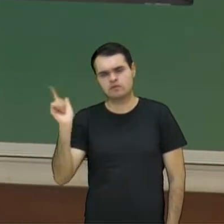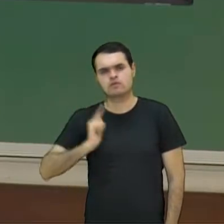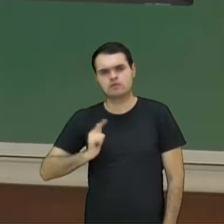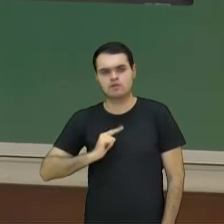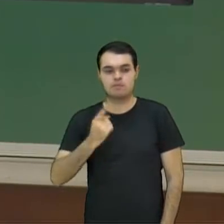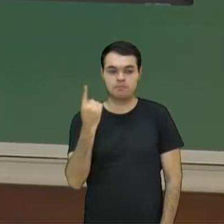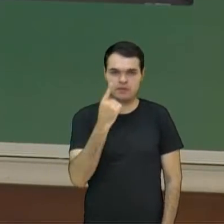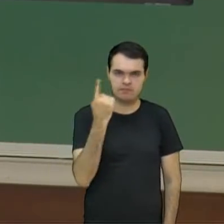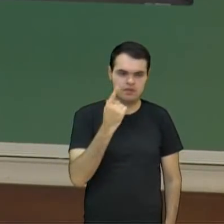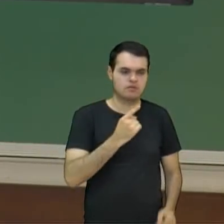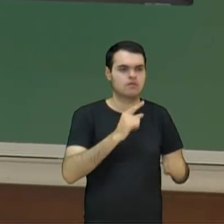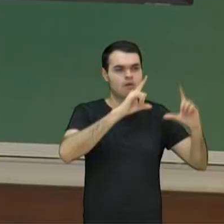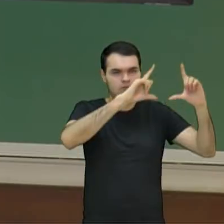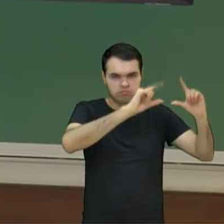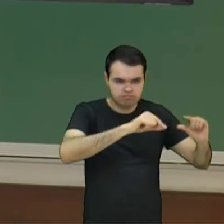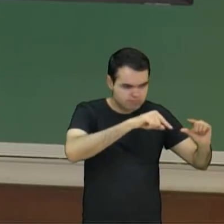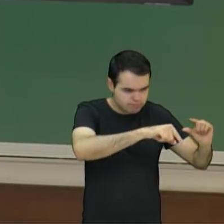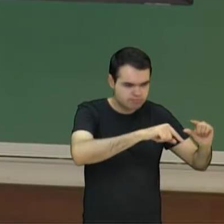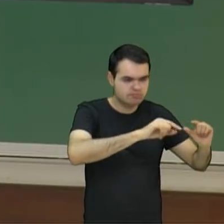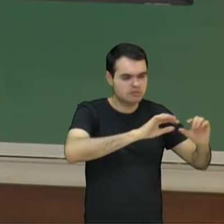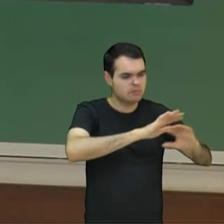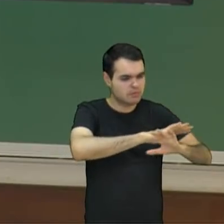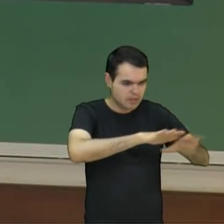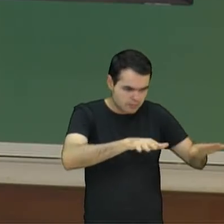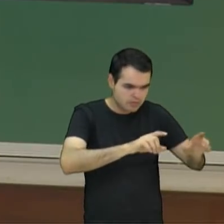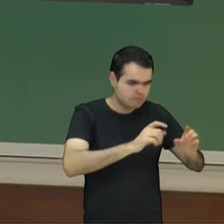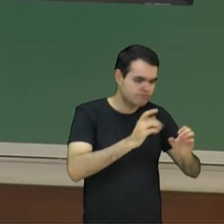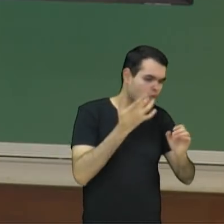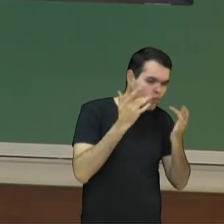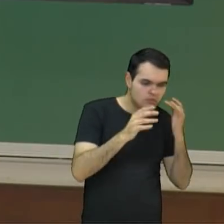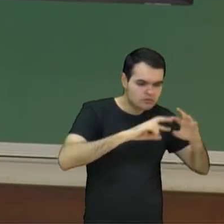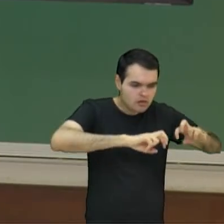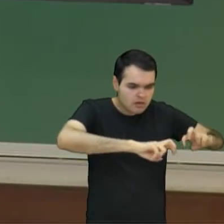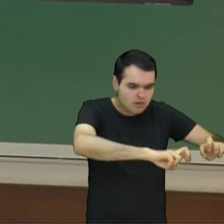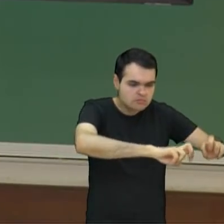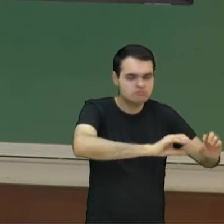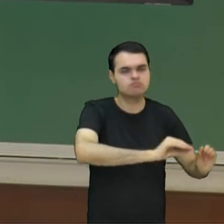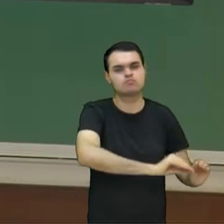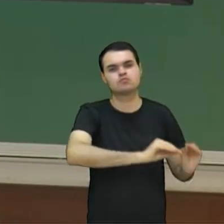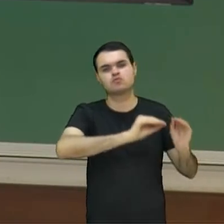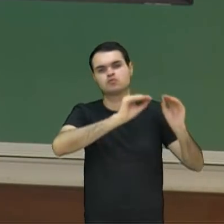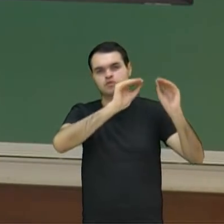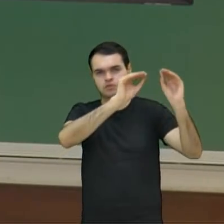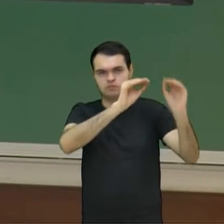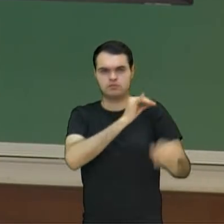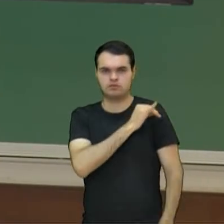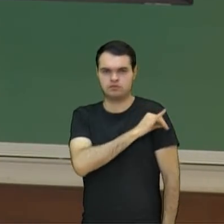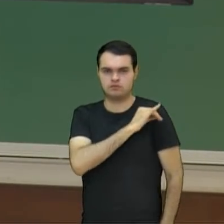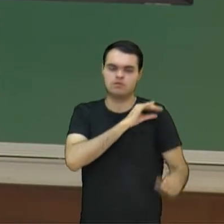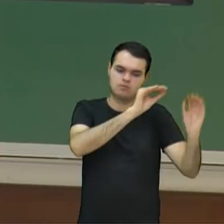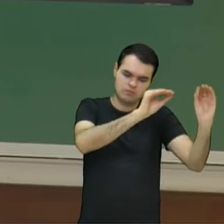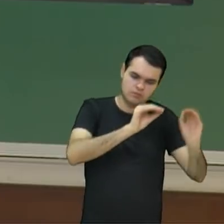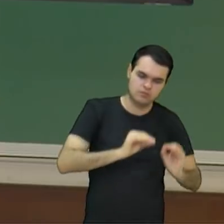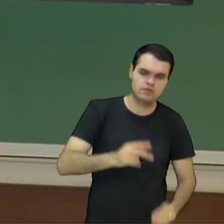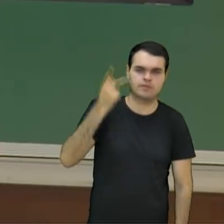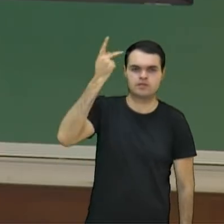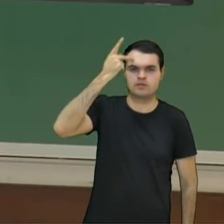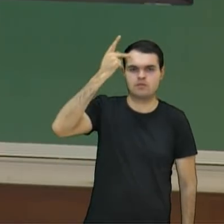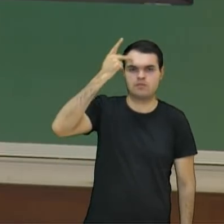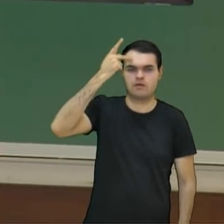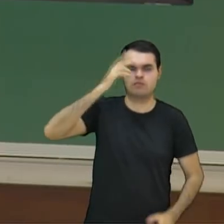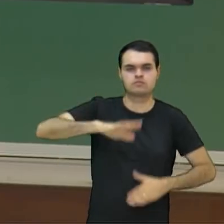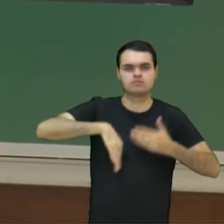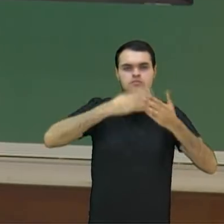mineração, depois ela entra em decadência, as famílias migram para São Paulo e Rio de Janeiro, saindo ali de Minas Gerais, para